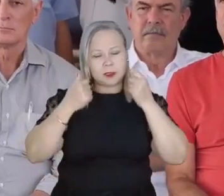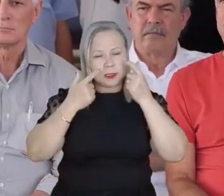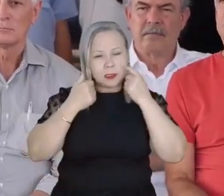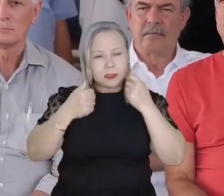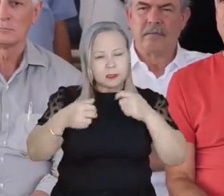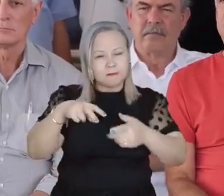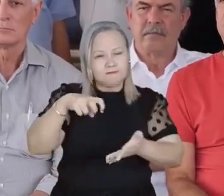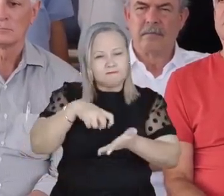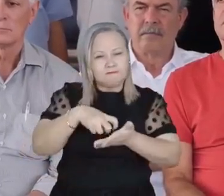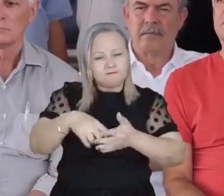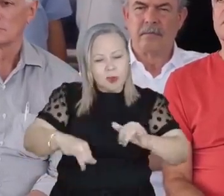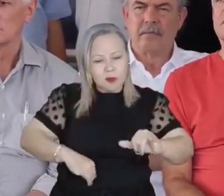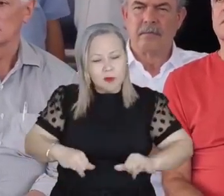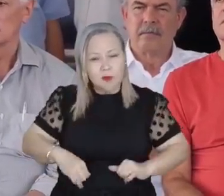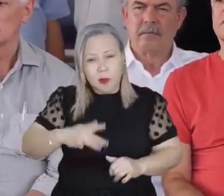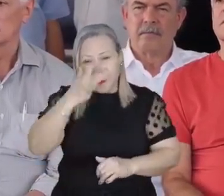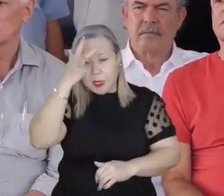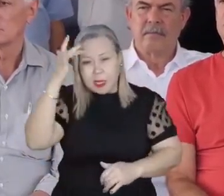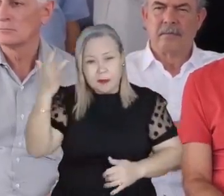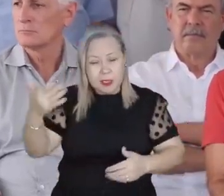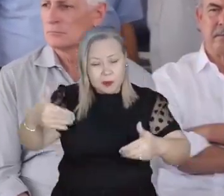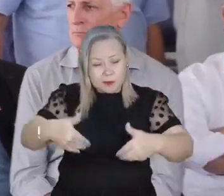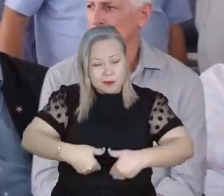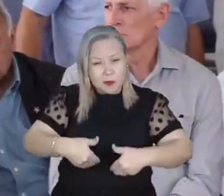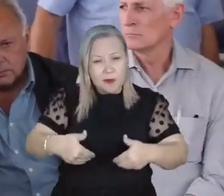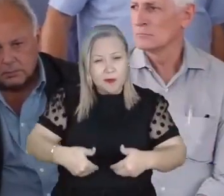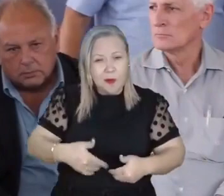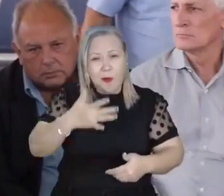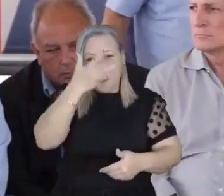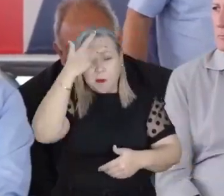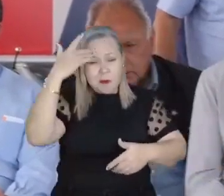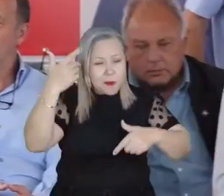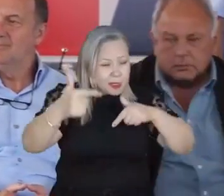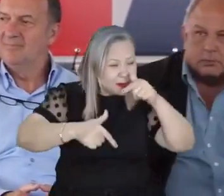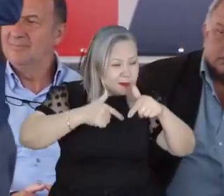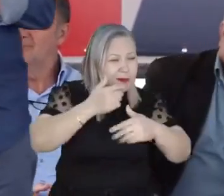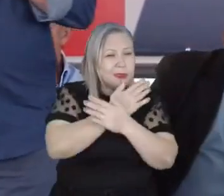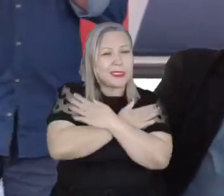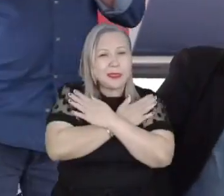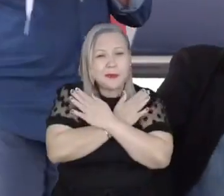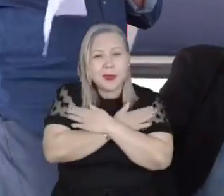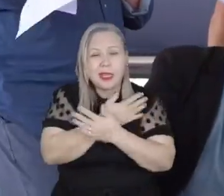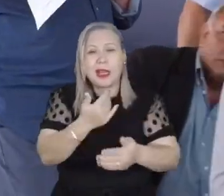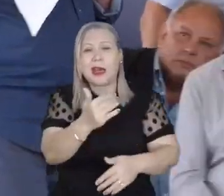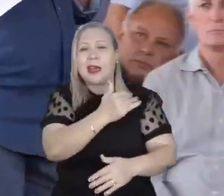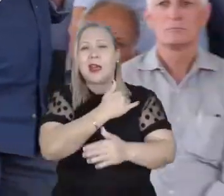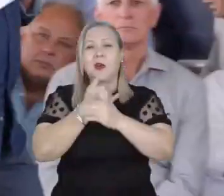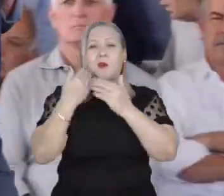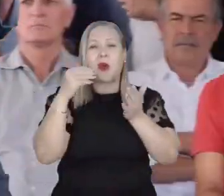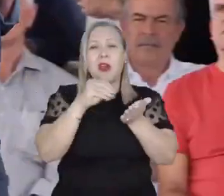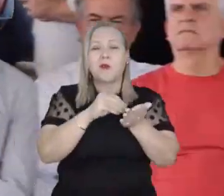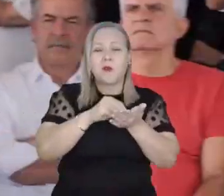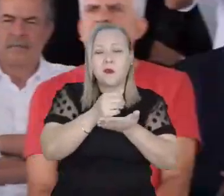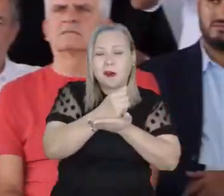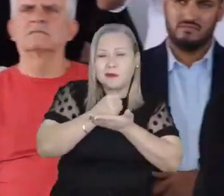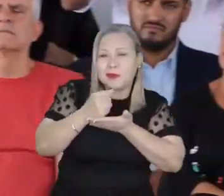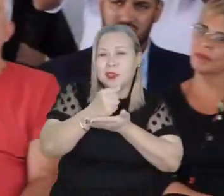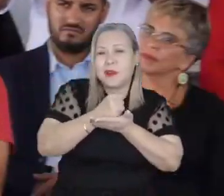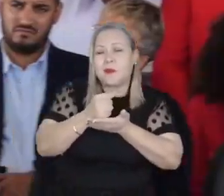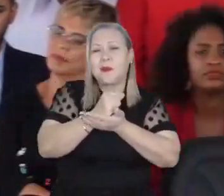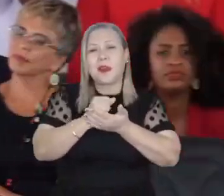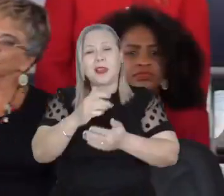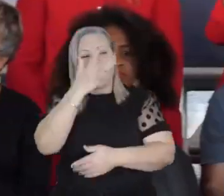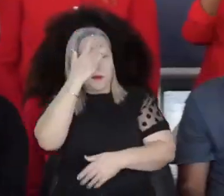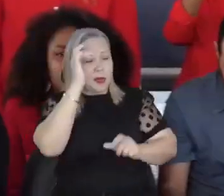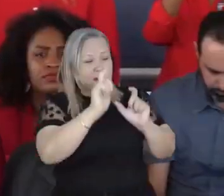pelas pessoas que estão desempregadas, pelas pessoas que estão morrendo por falta de remédio, pelas pessoas que querem viver, sabe,